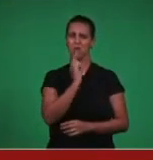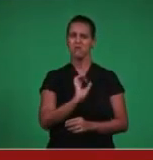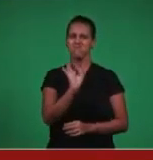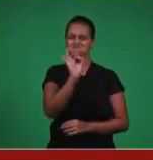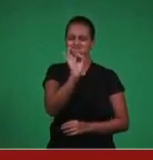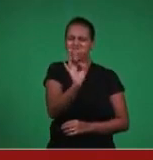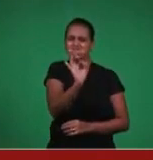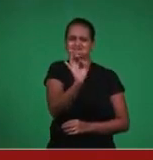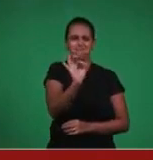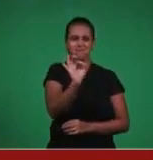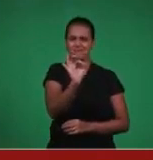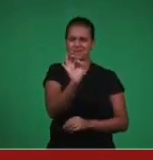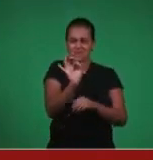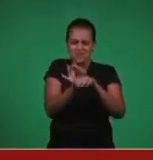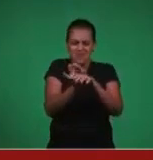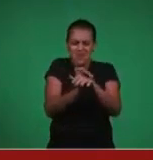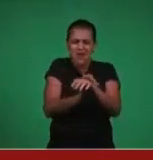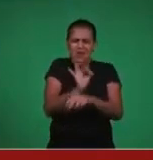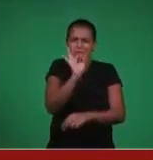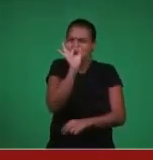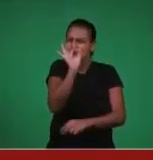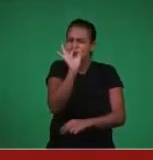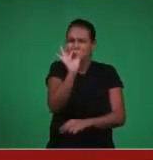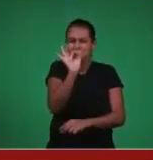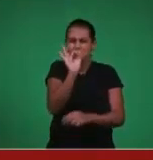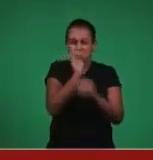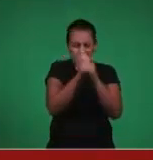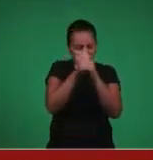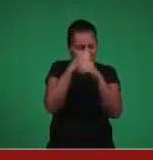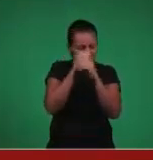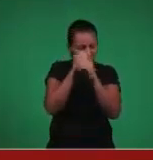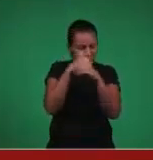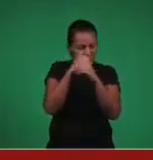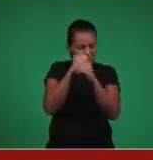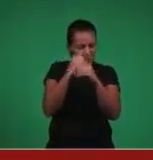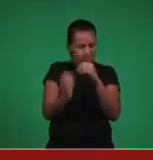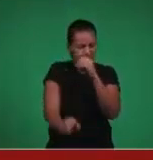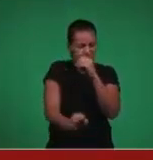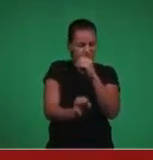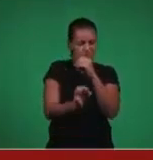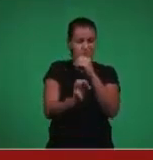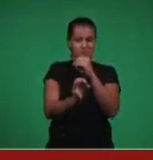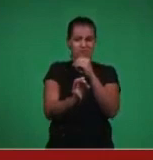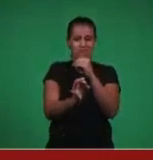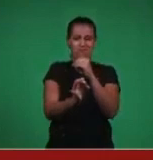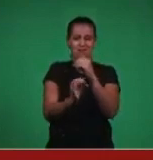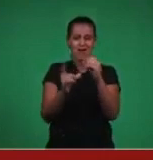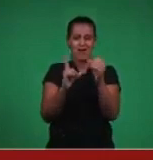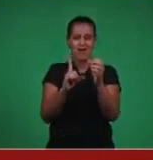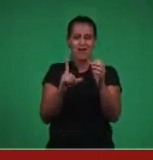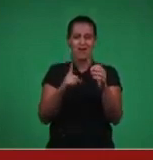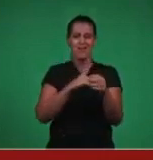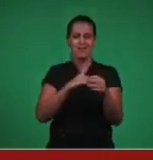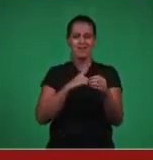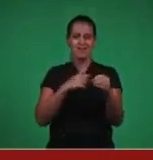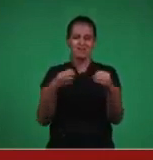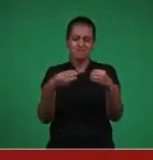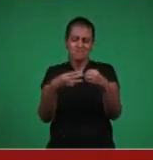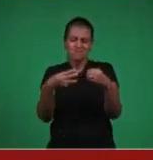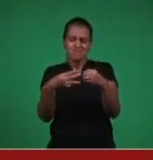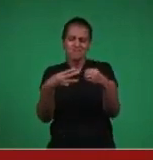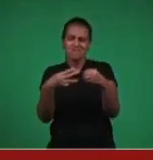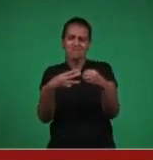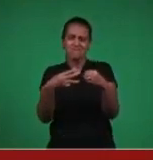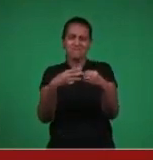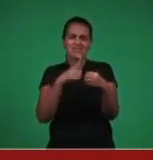uma célula que é microscópica, e que dentro dela acontece tantas reações químicas, acontece tantas